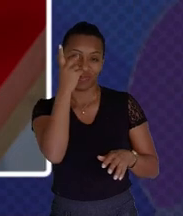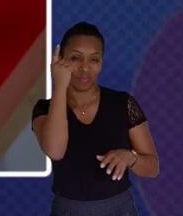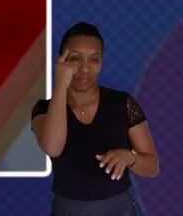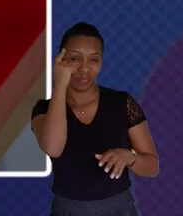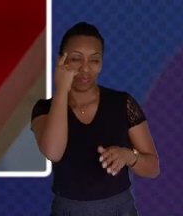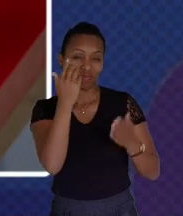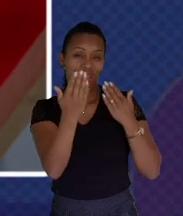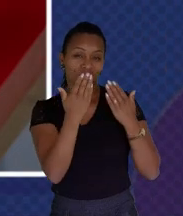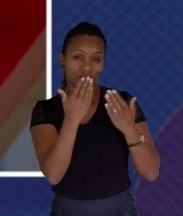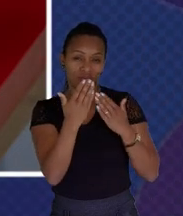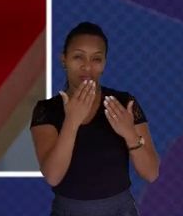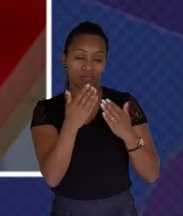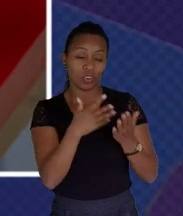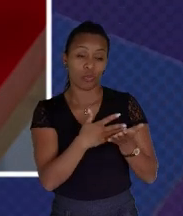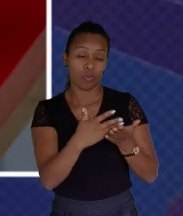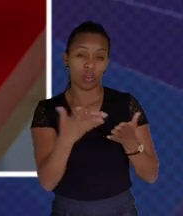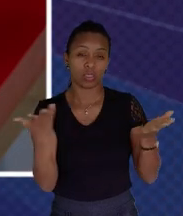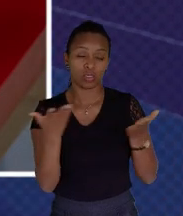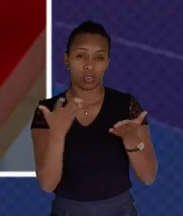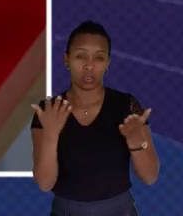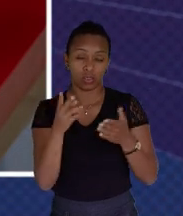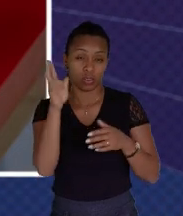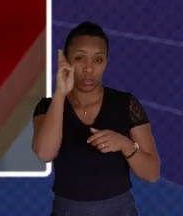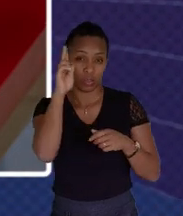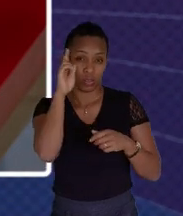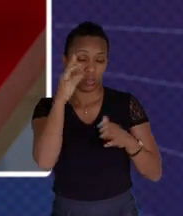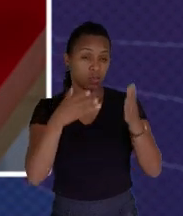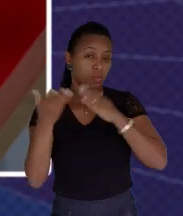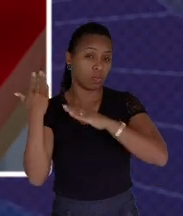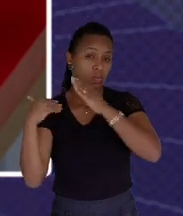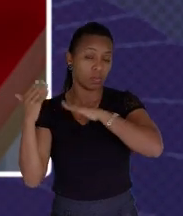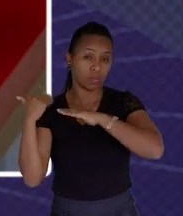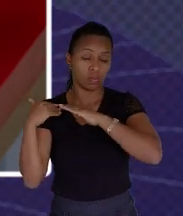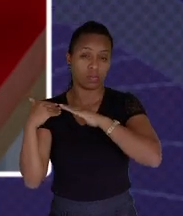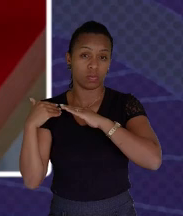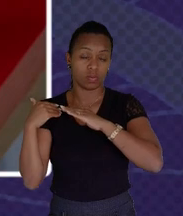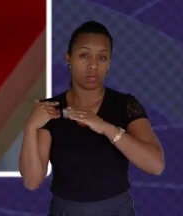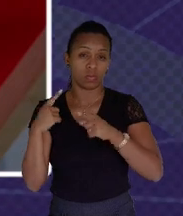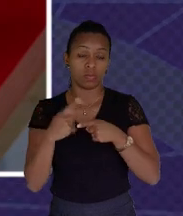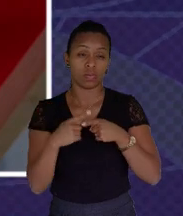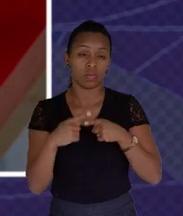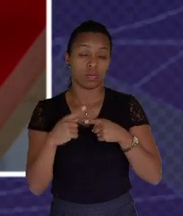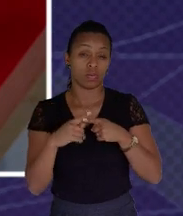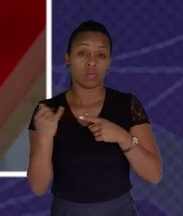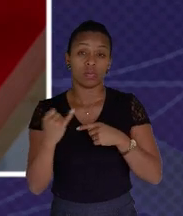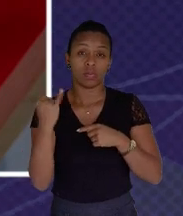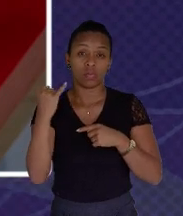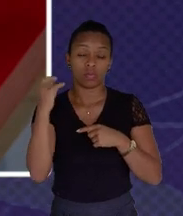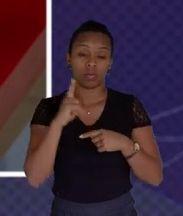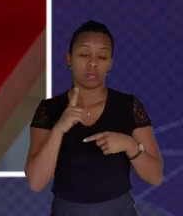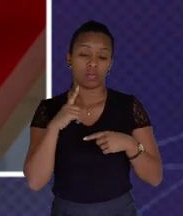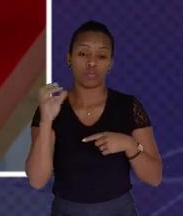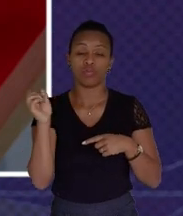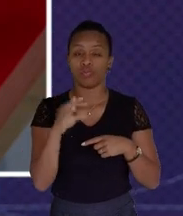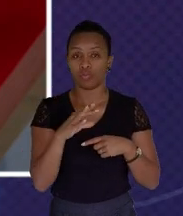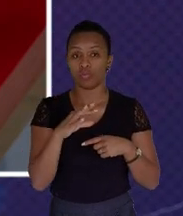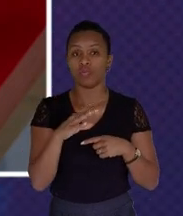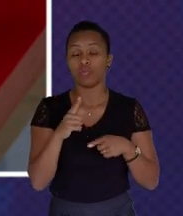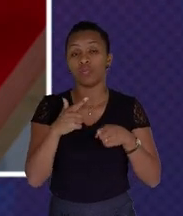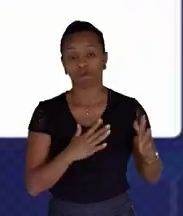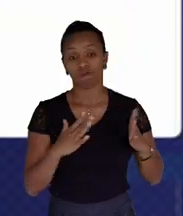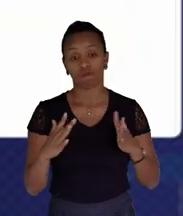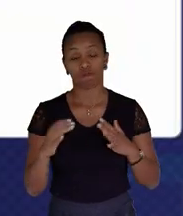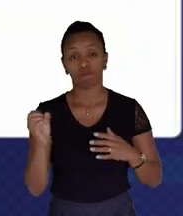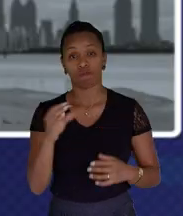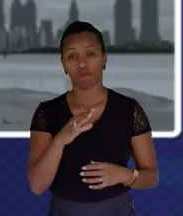vou começar hoje com a história do passado e por isso é importante ter inovação e por isso é importante para o futuro